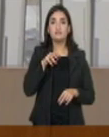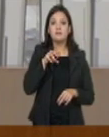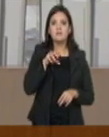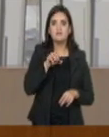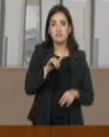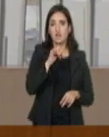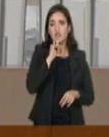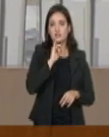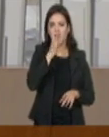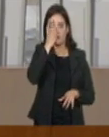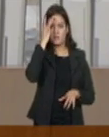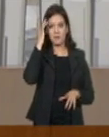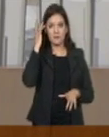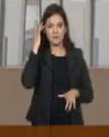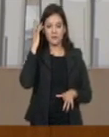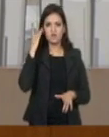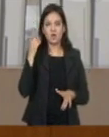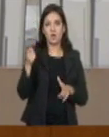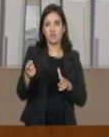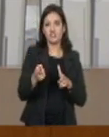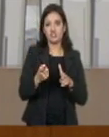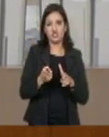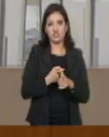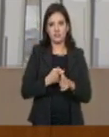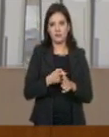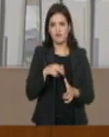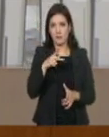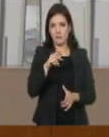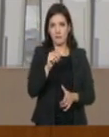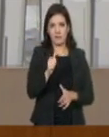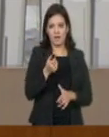pensão alimentícia.